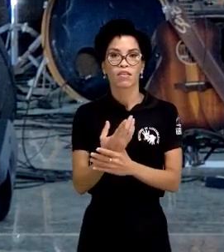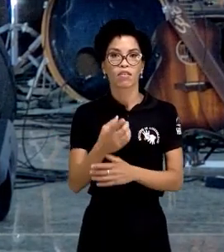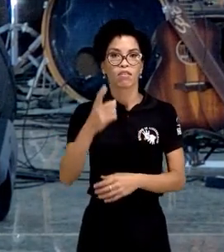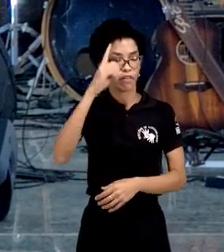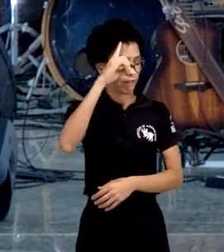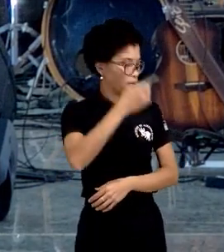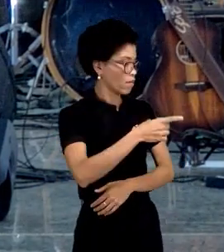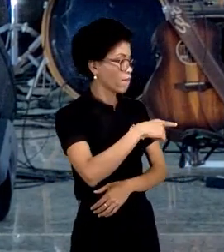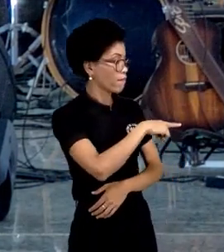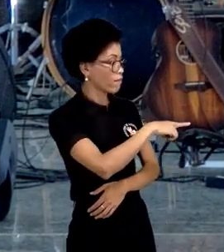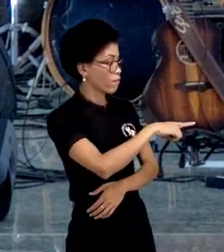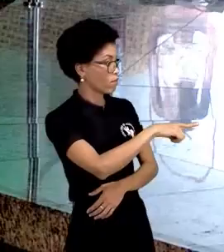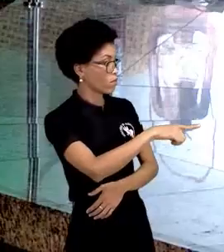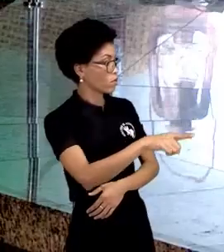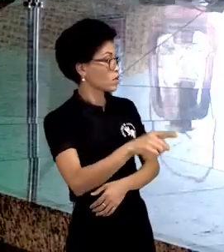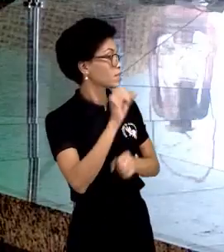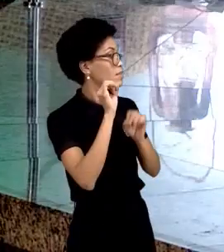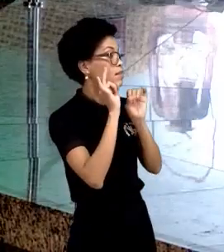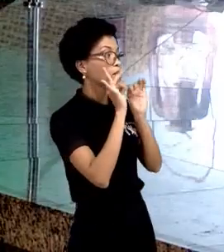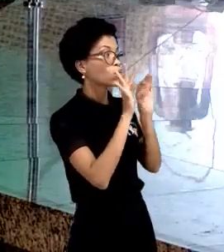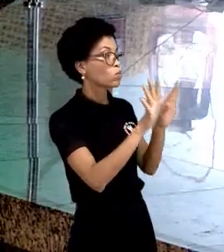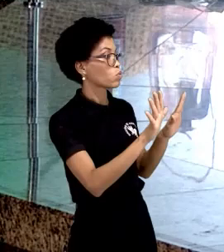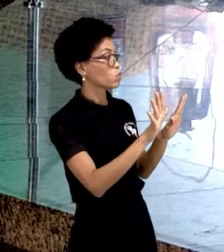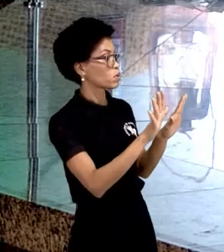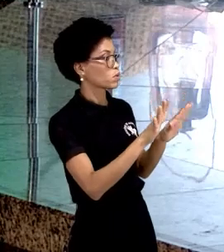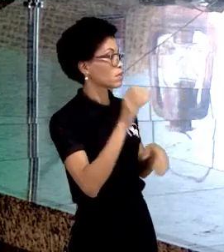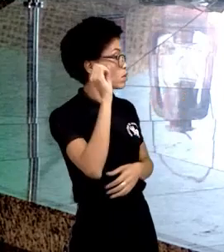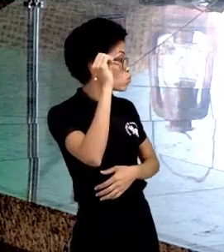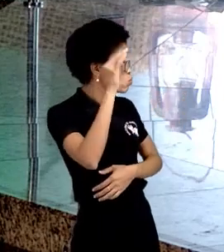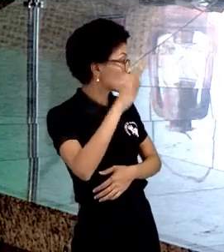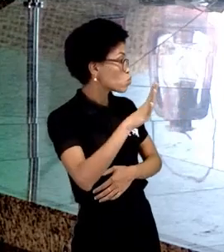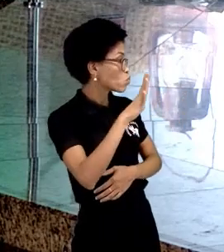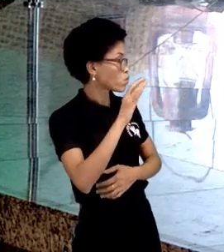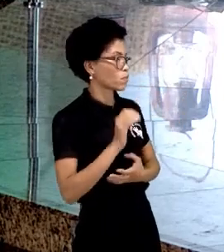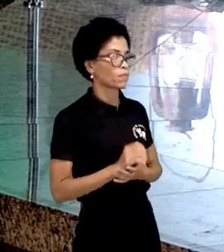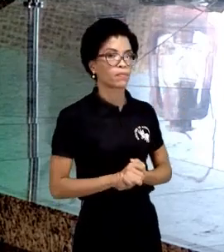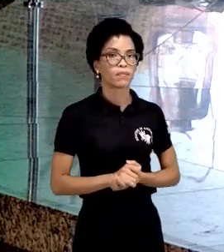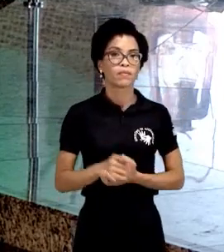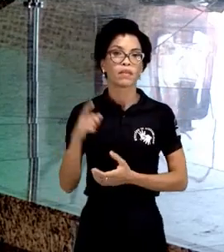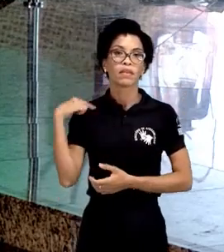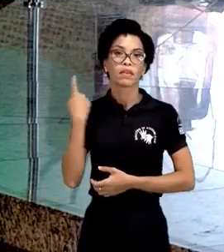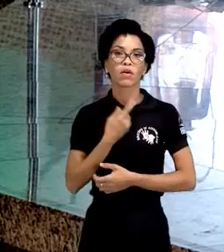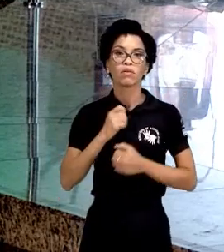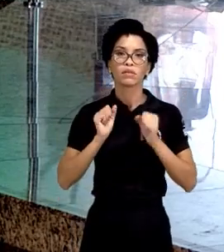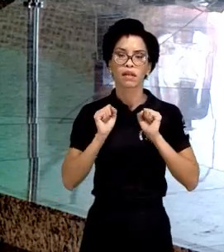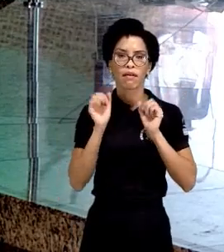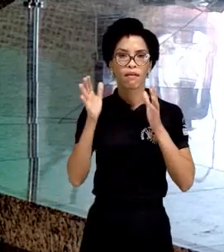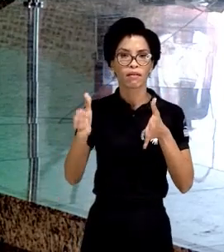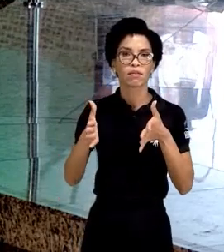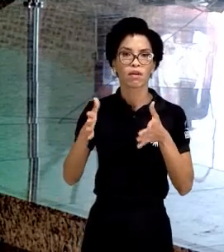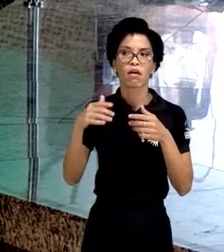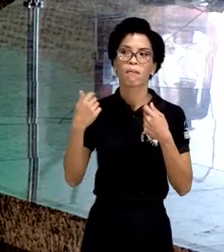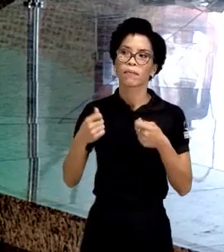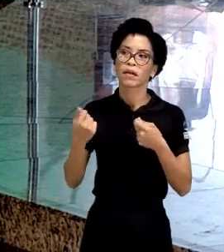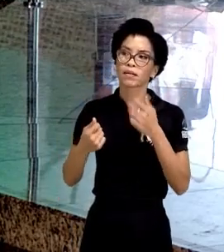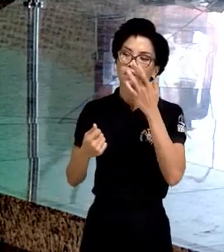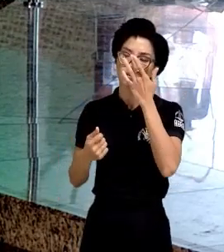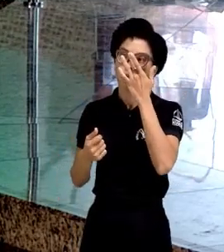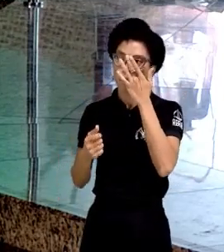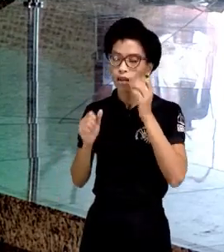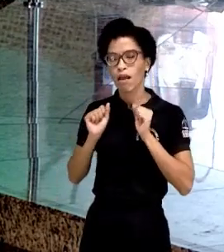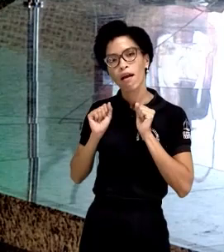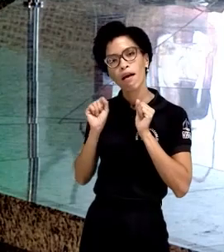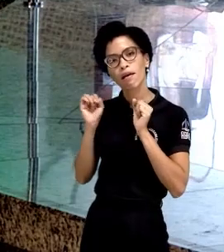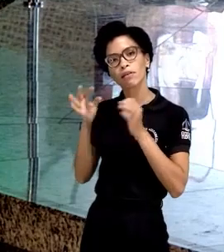da recriação de Jesus em nossas vidas, precisam ser obras boas. Meus irmãos, precisamos orar constantemente